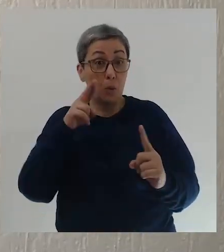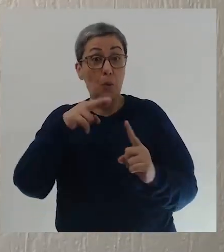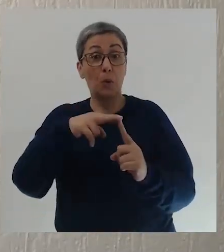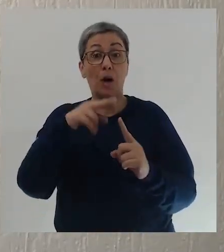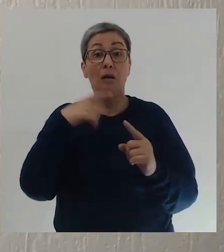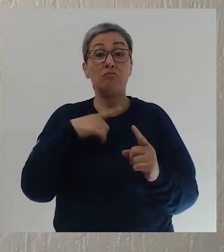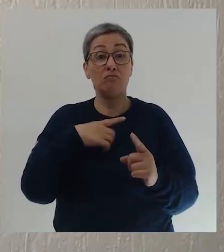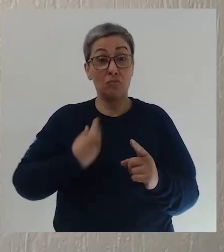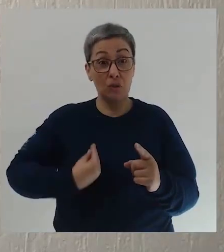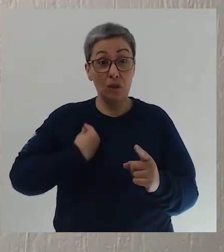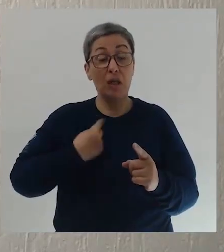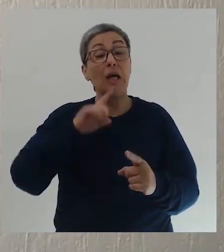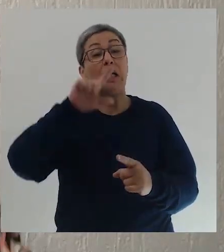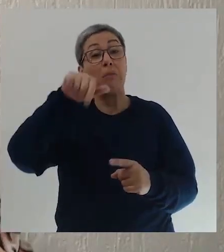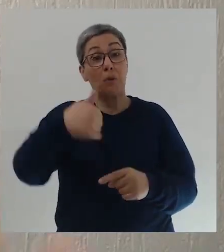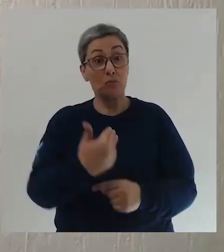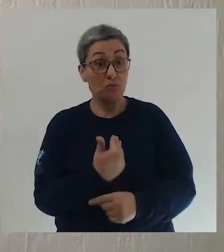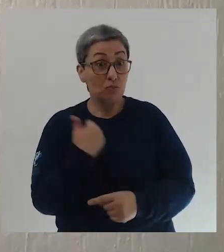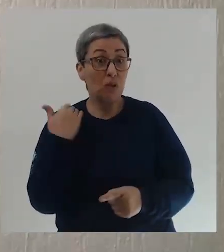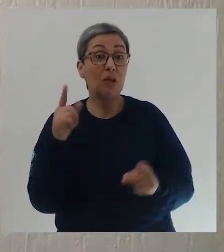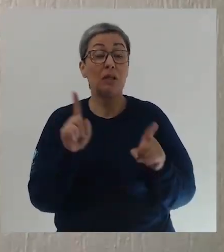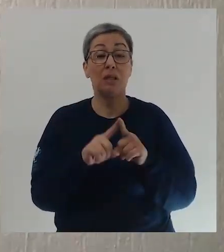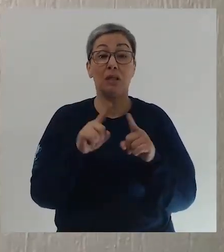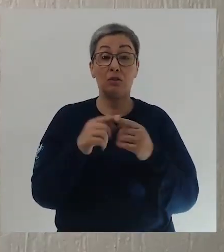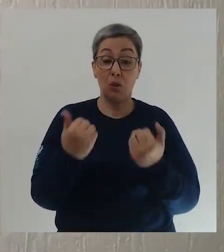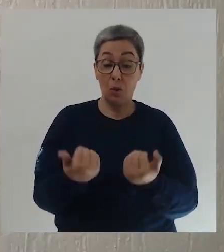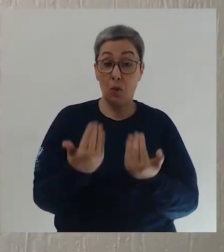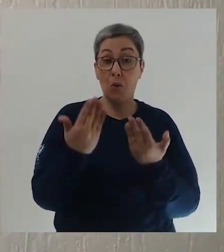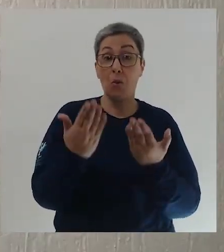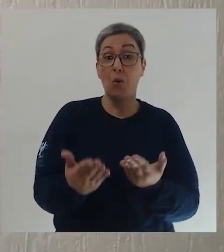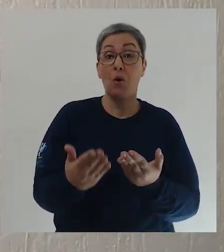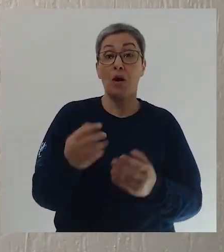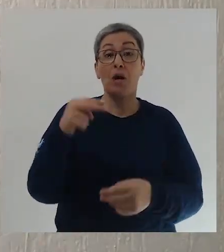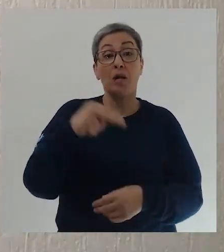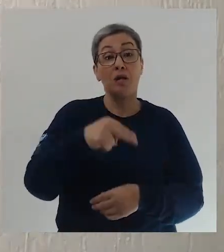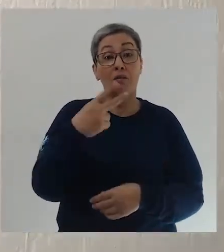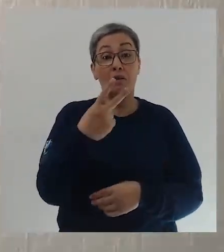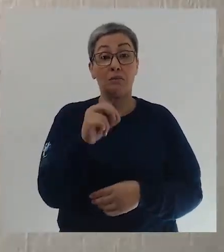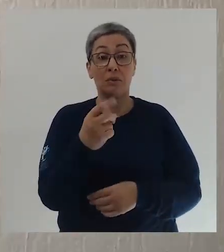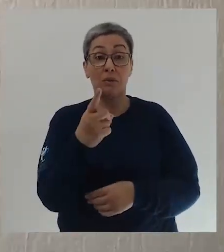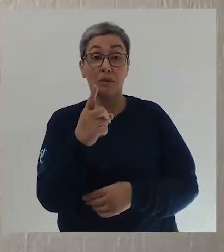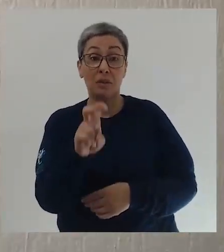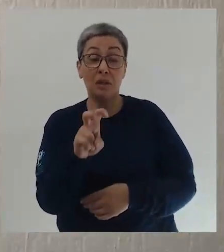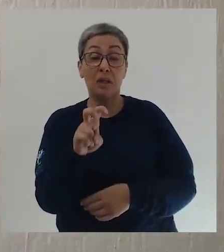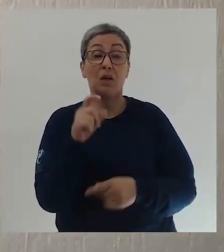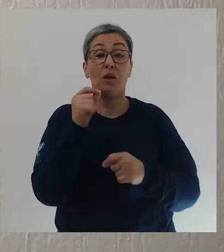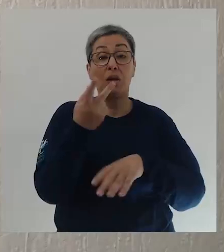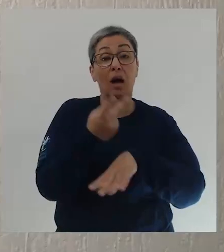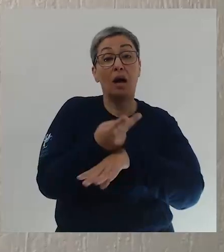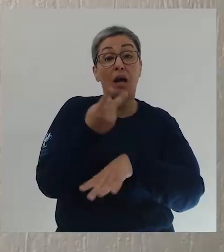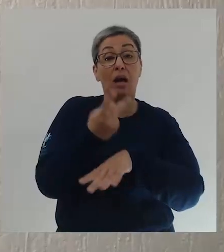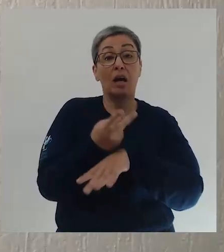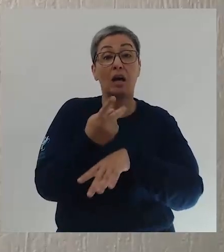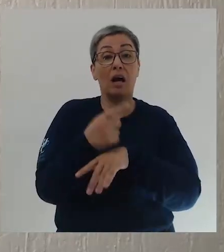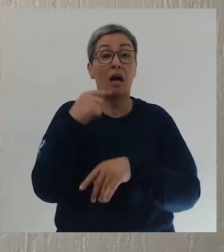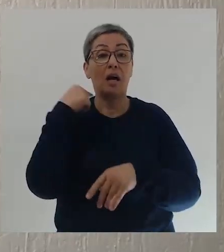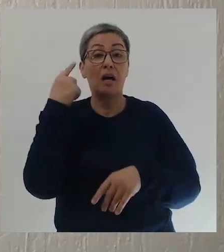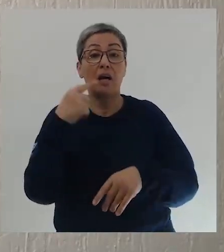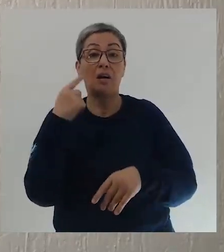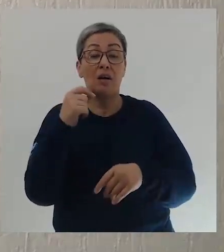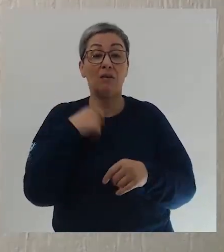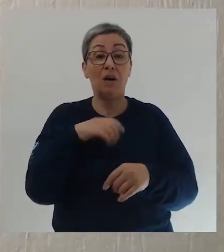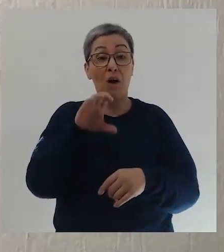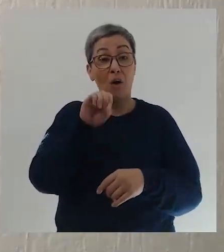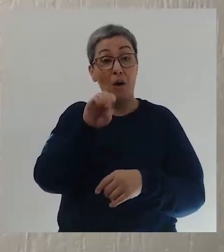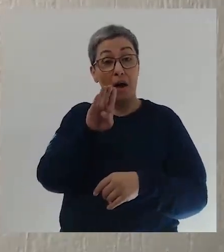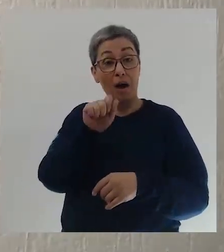o reconhecimento em vida e póstumamente com a concessão, em novembro de 2015, do título de